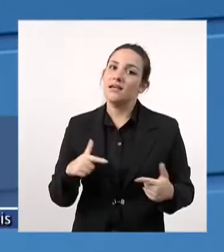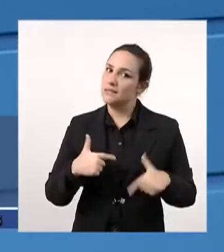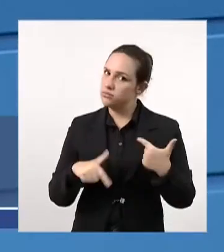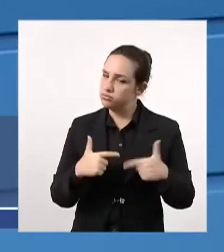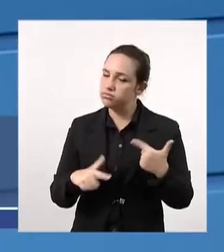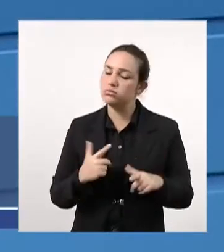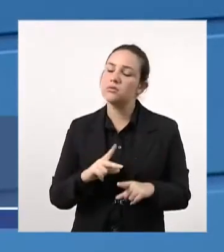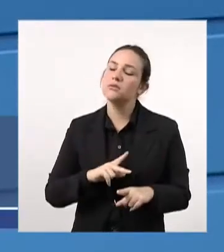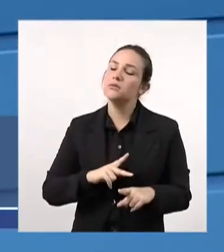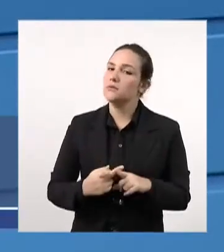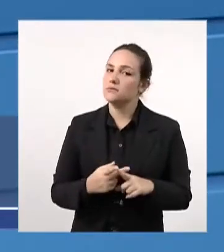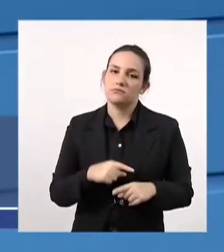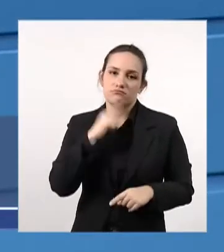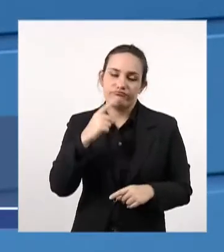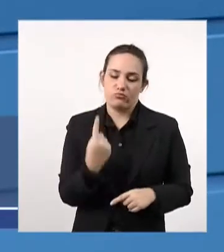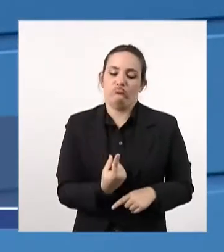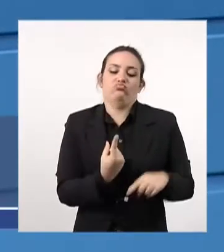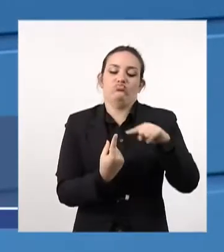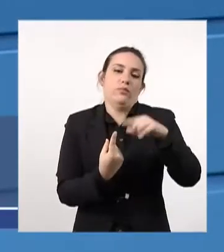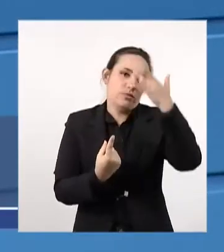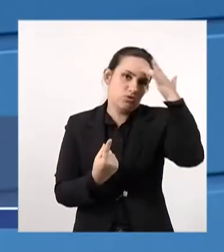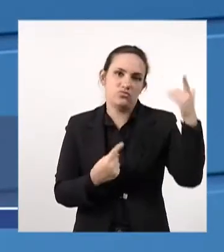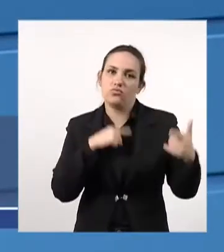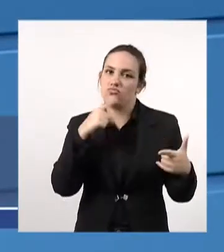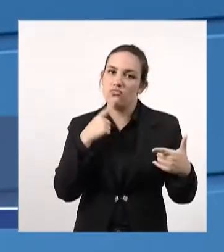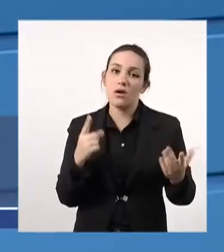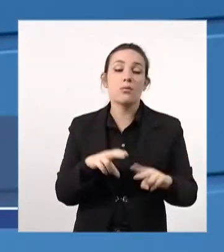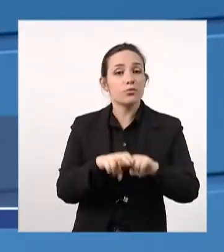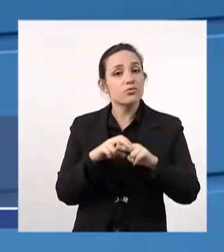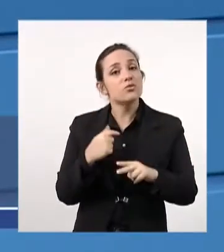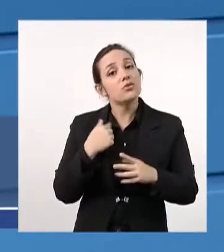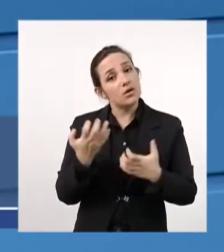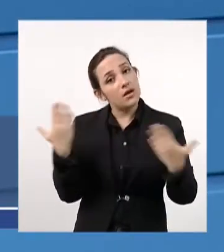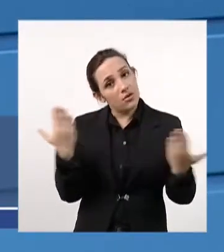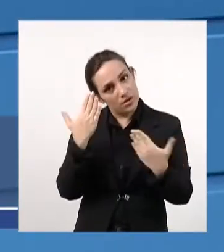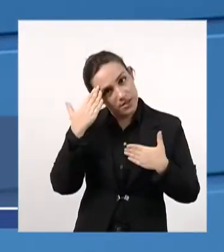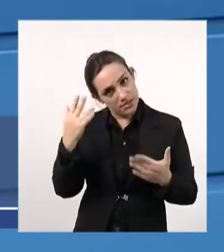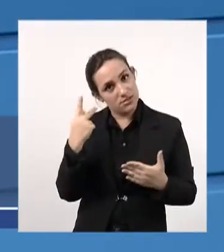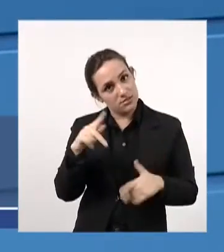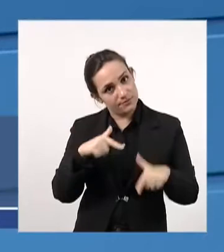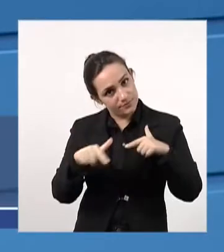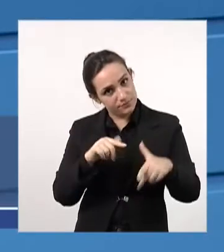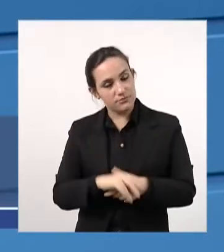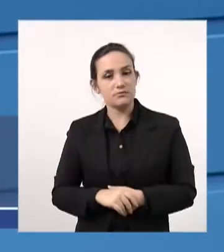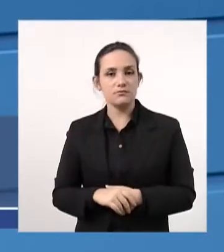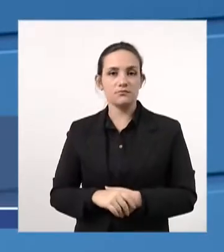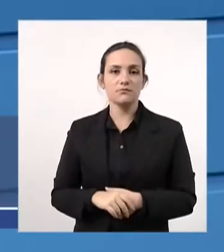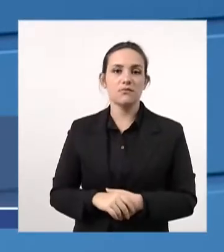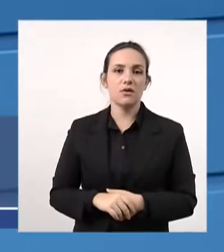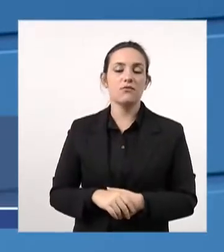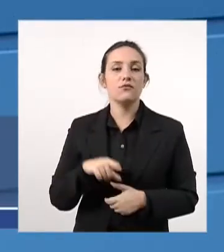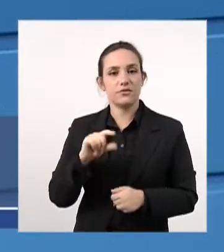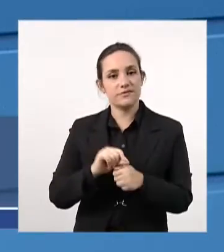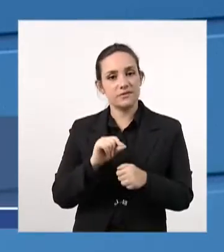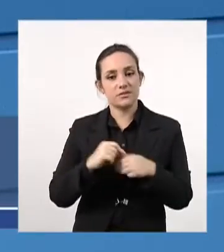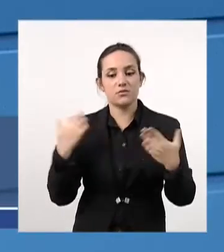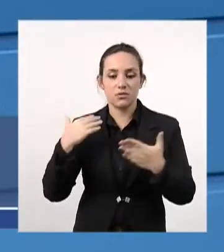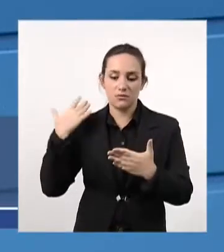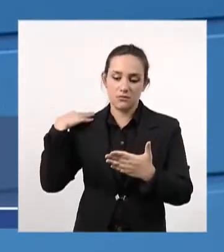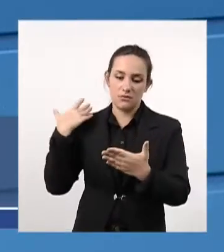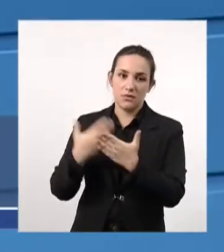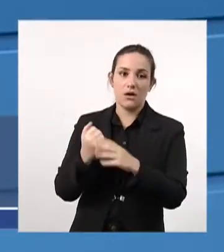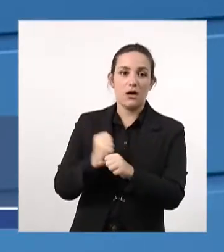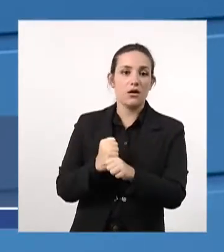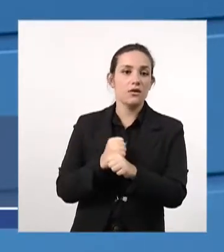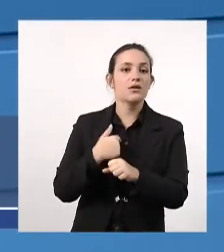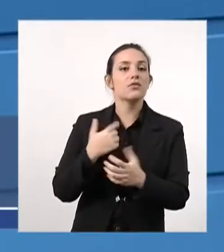trabalho para uma pessoa só. Então, eu quero aqui agradecer pelo trabalho que fizeram ao longo deste último ano, mas, acima de